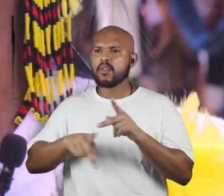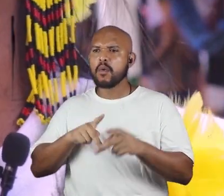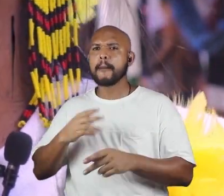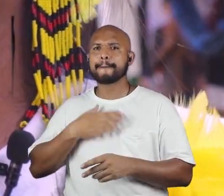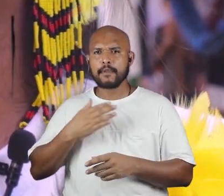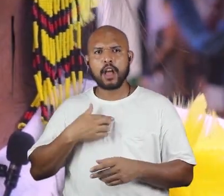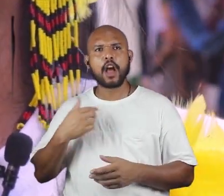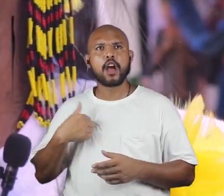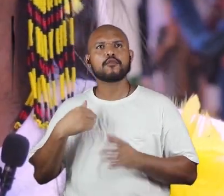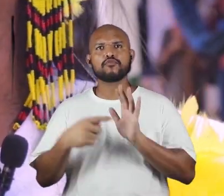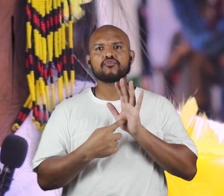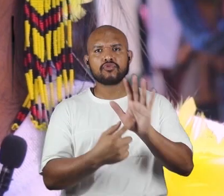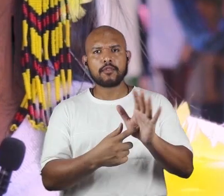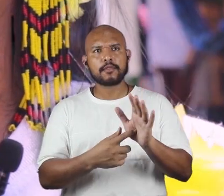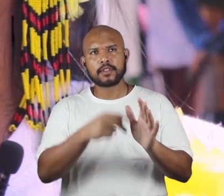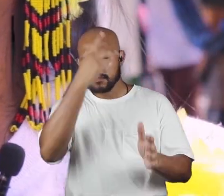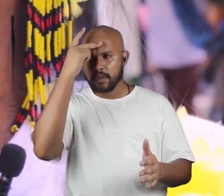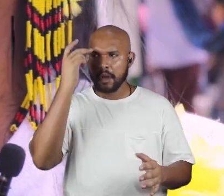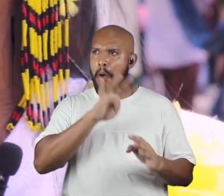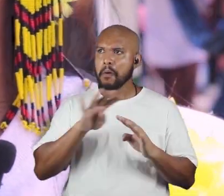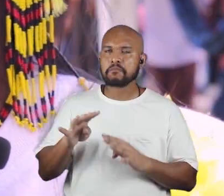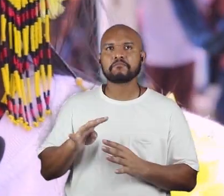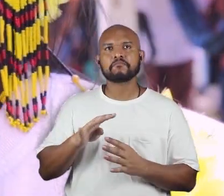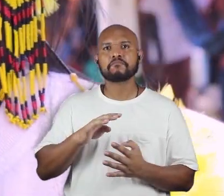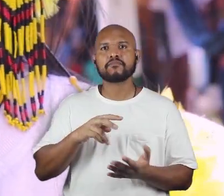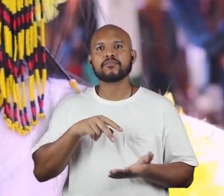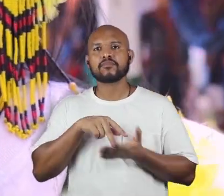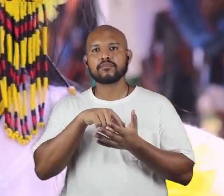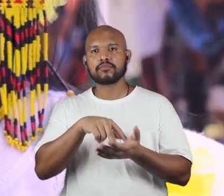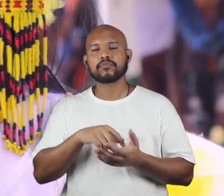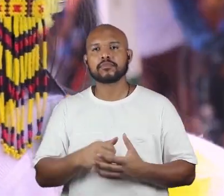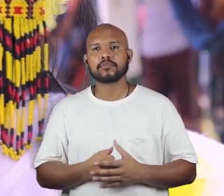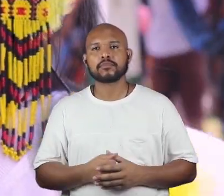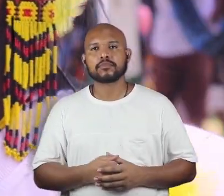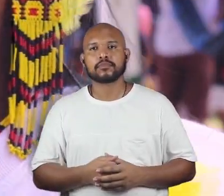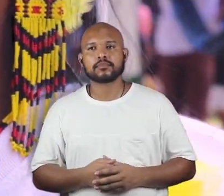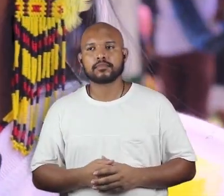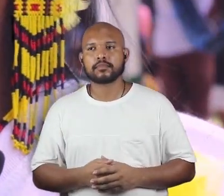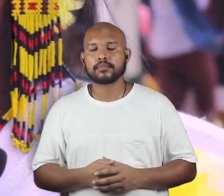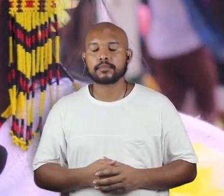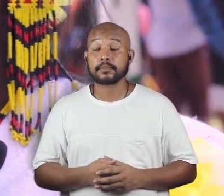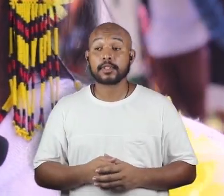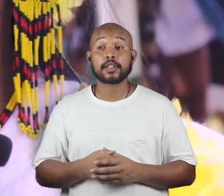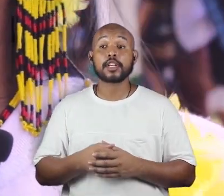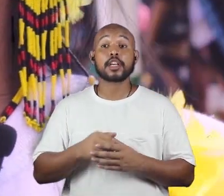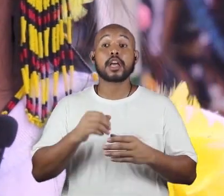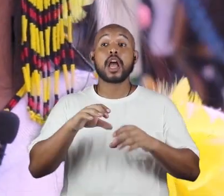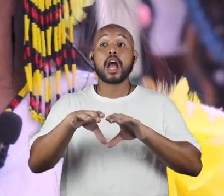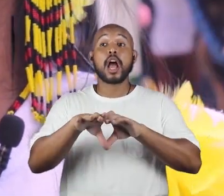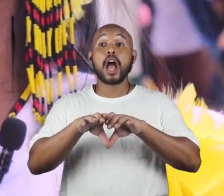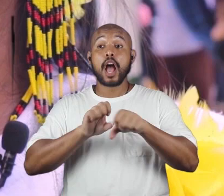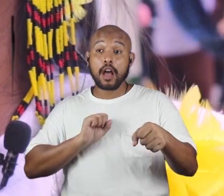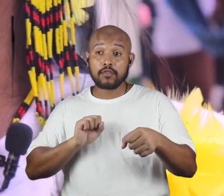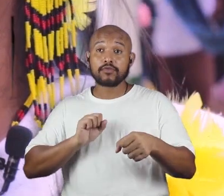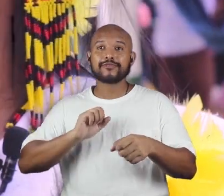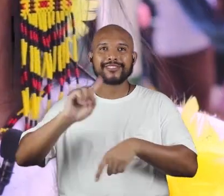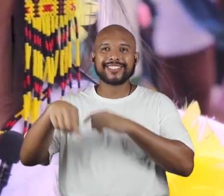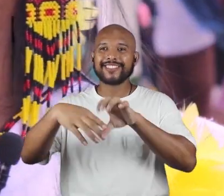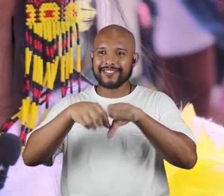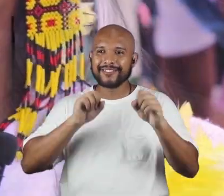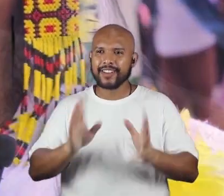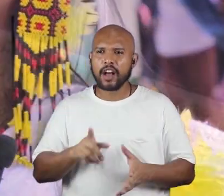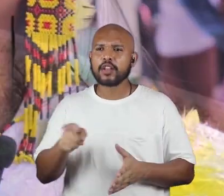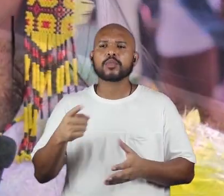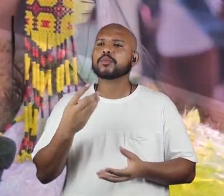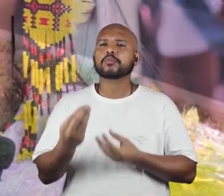reconhecimento. E quando sair da universidade, pretende fazer o que depois de formada? Quando